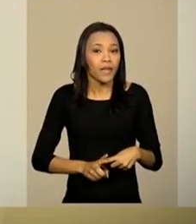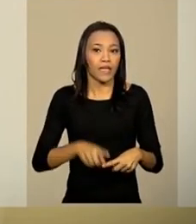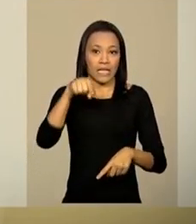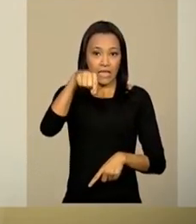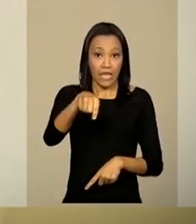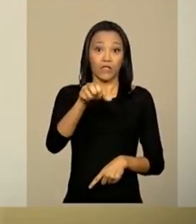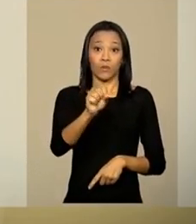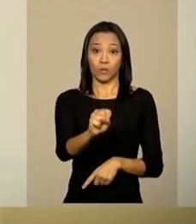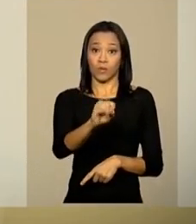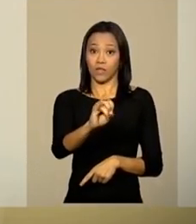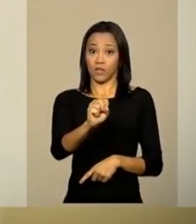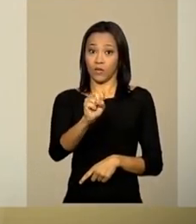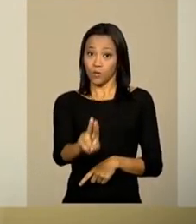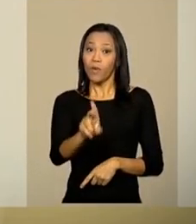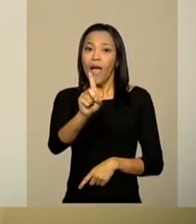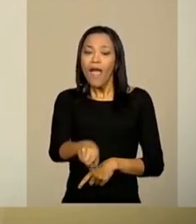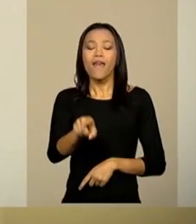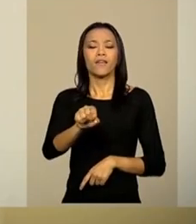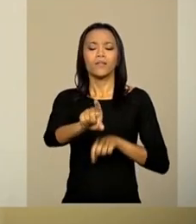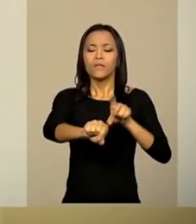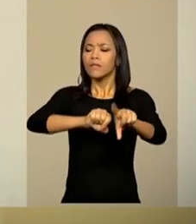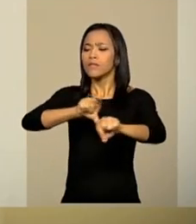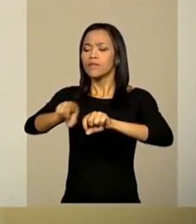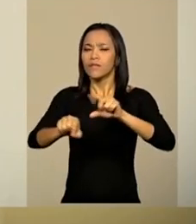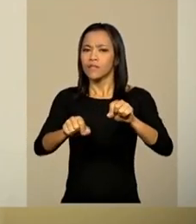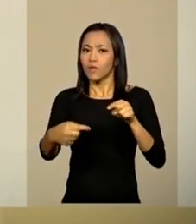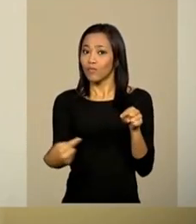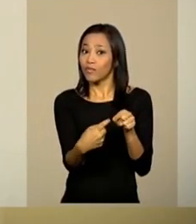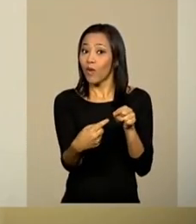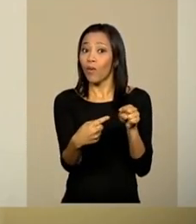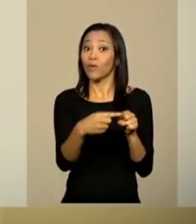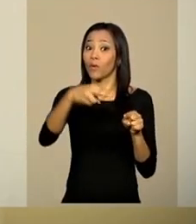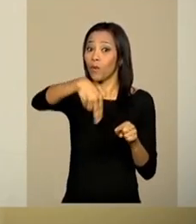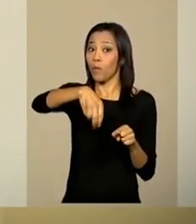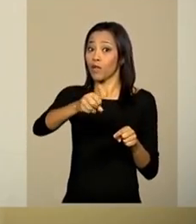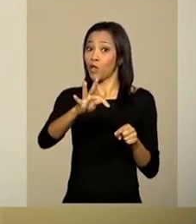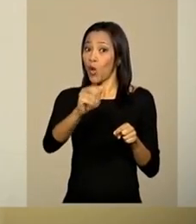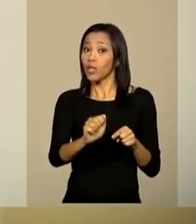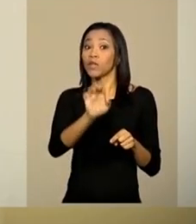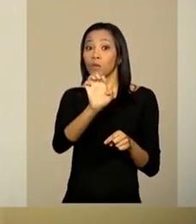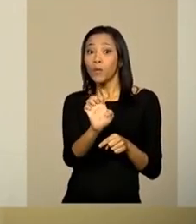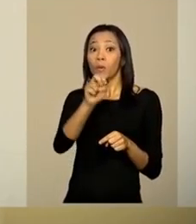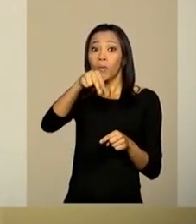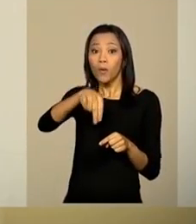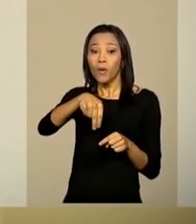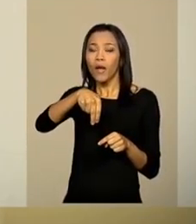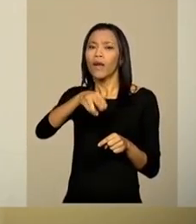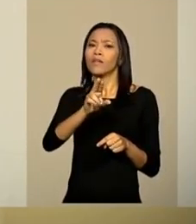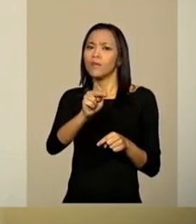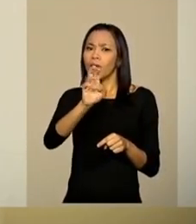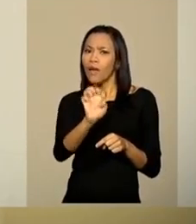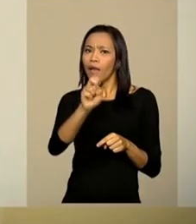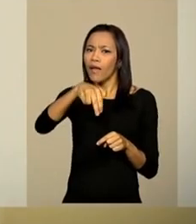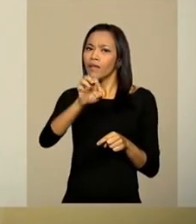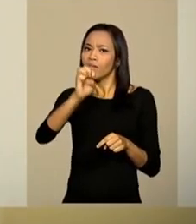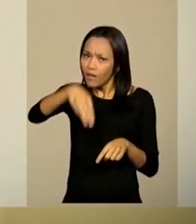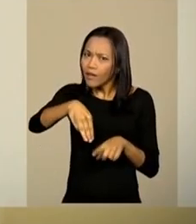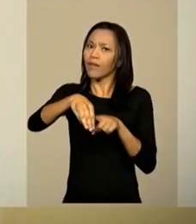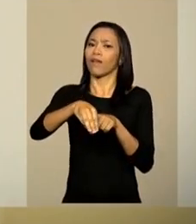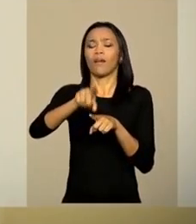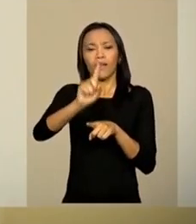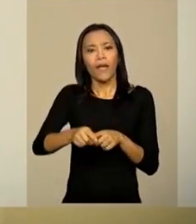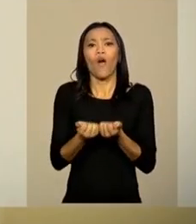CESU a seleção é feita com base na nota que o estudante tirou no Enem, o exame nacional do ensino médio, que é